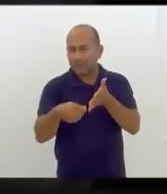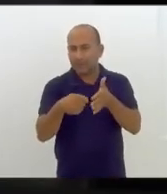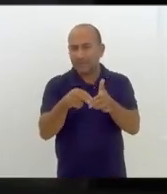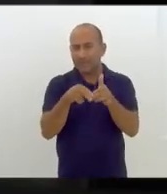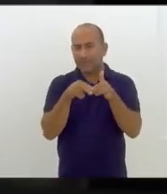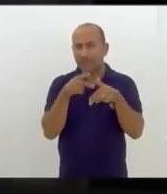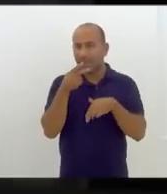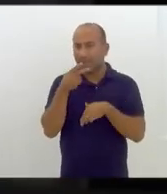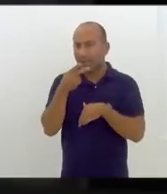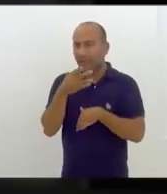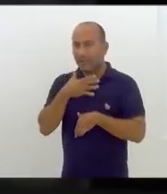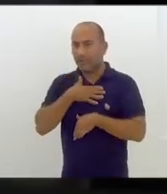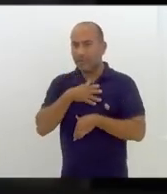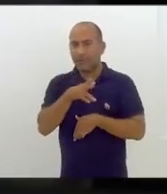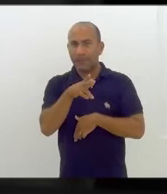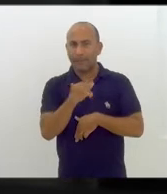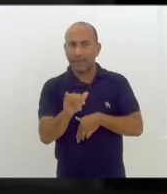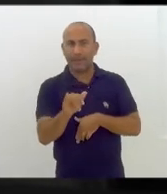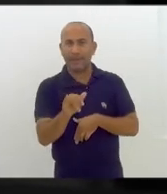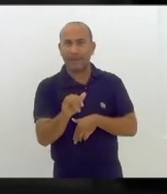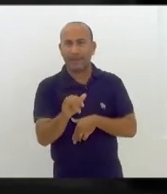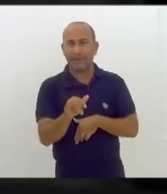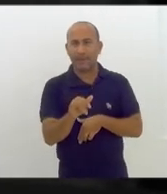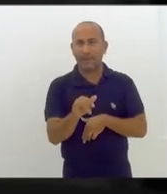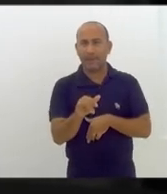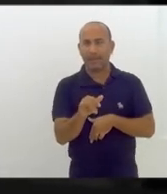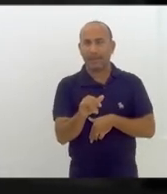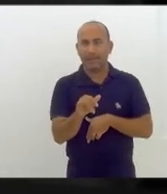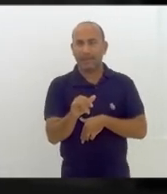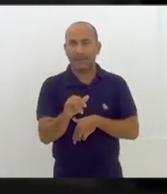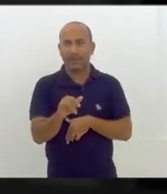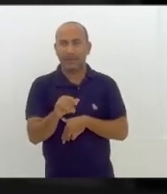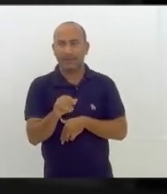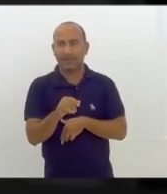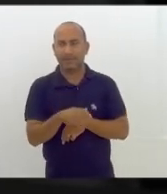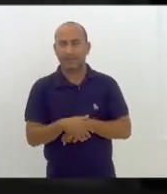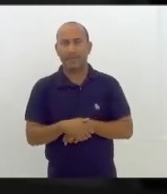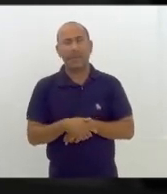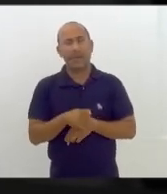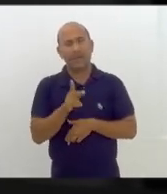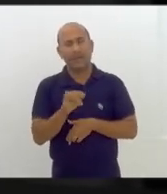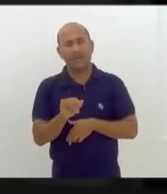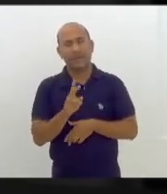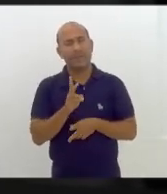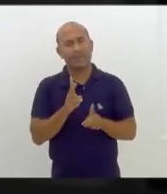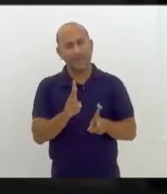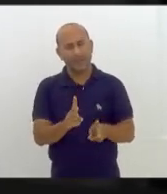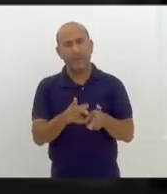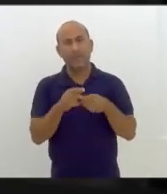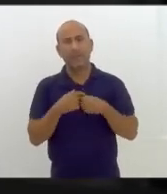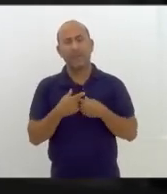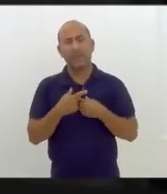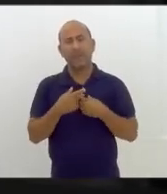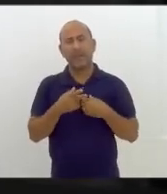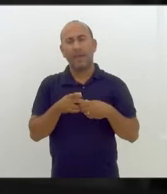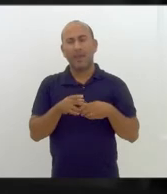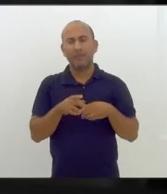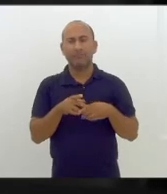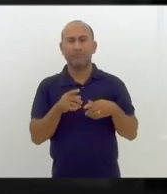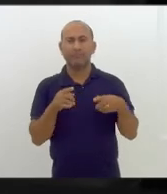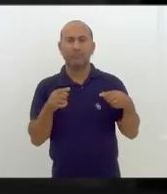pai. Meu pai sempre foi minha inspiração, a pessoa com quem eu divido minha arte, meus